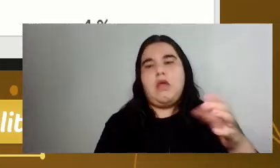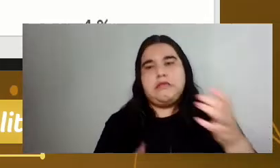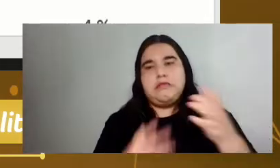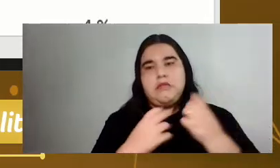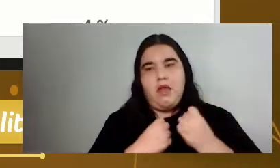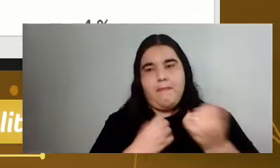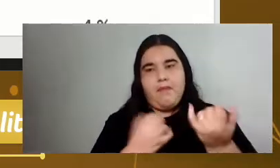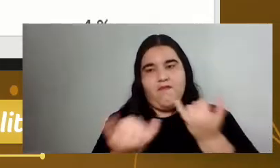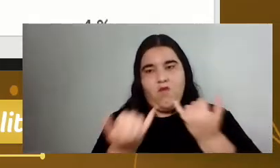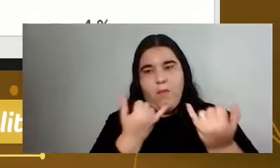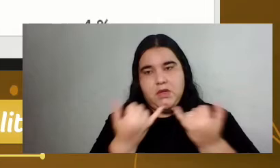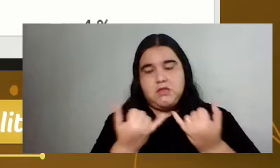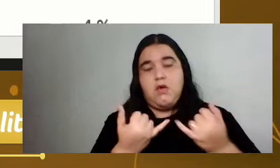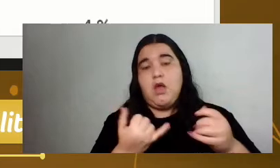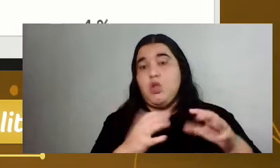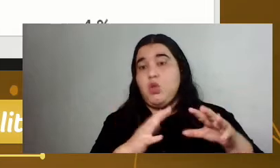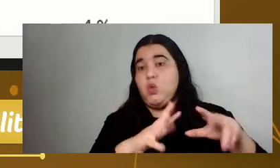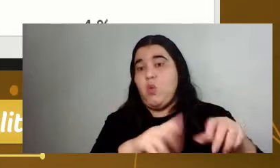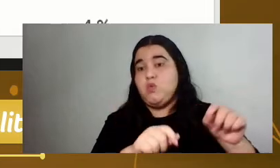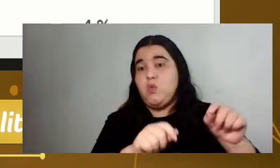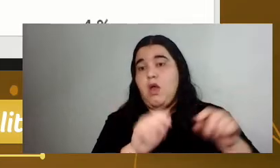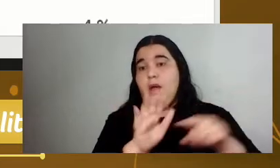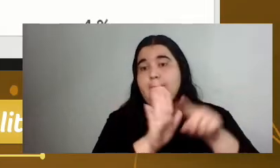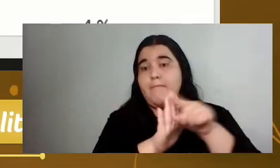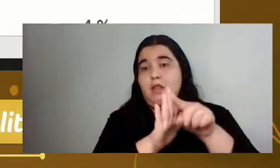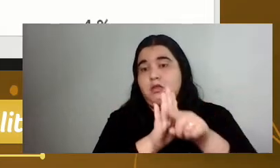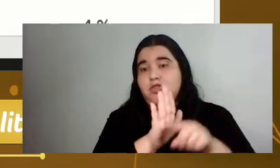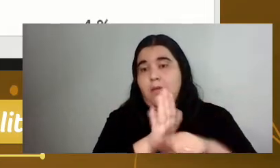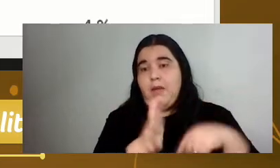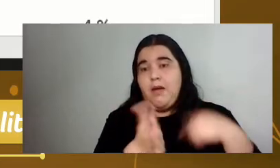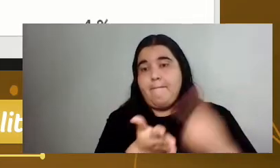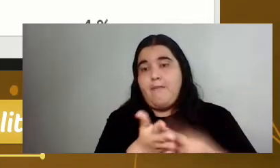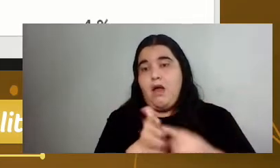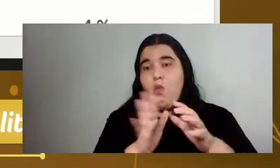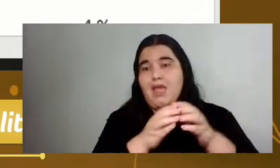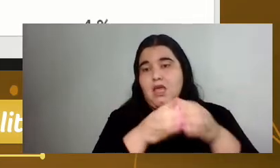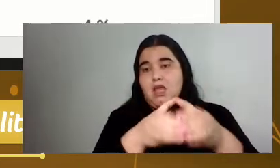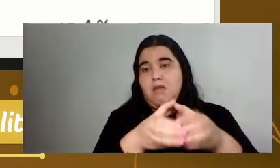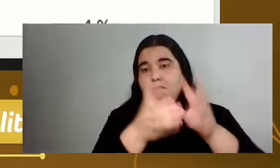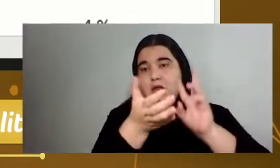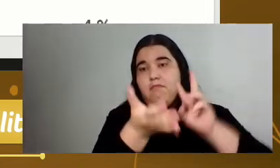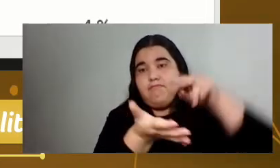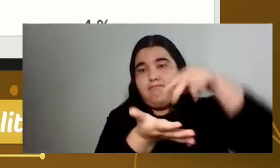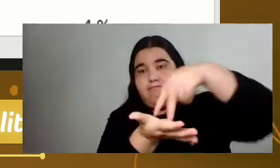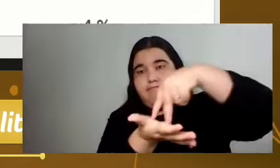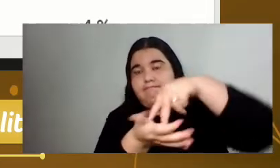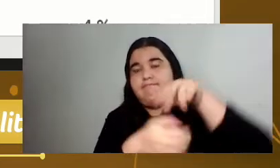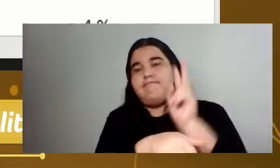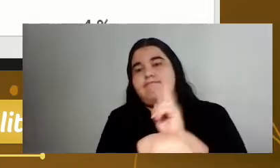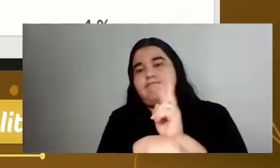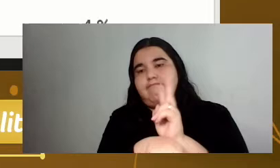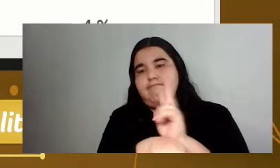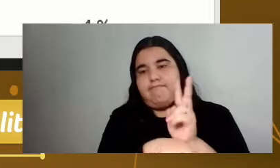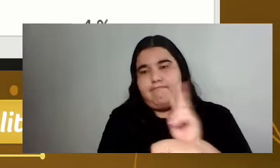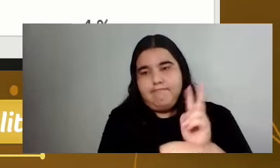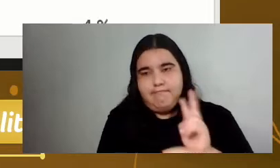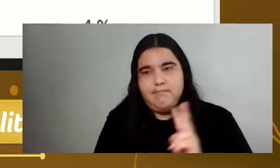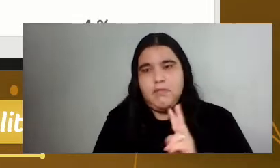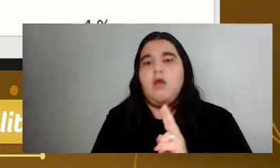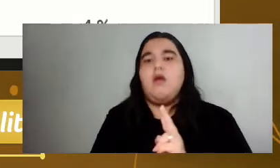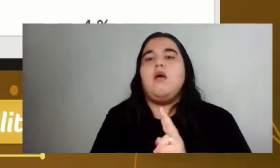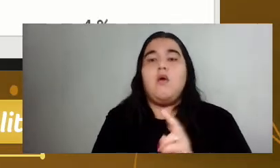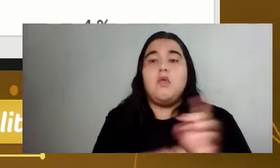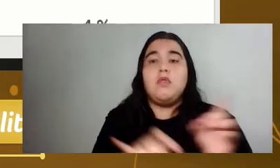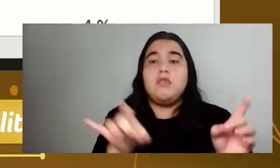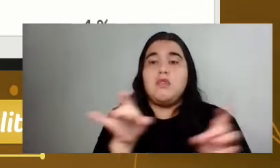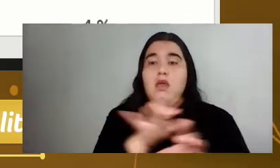planejamento para que a equipe de campo vá a campo e faça as inspeções, tá? Então, feitas essas inspeções, que